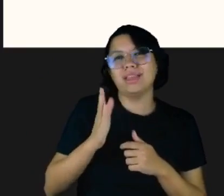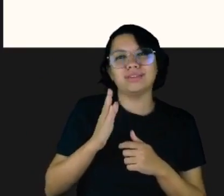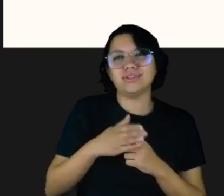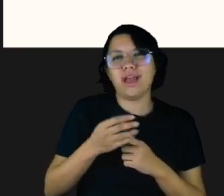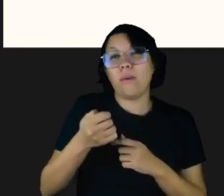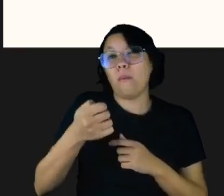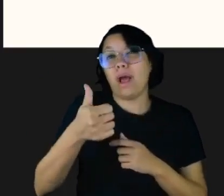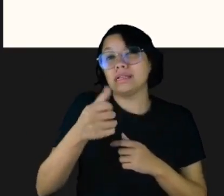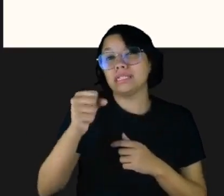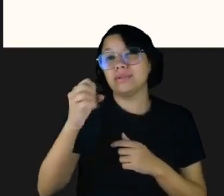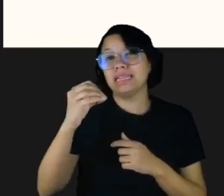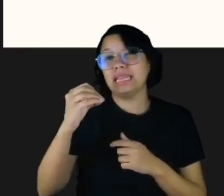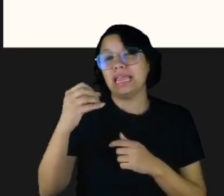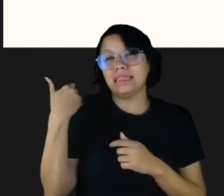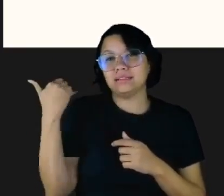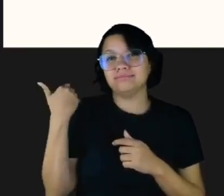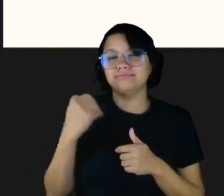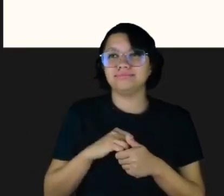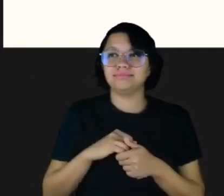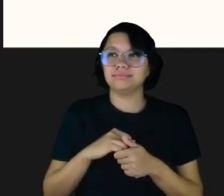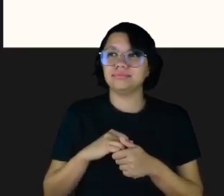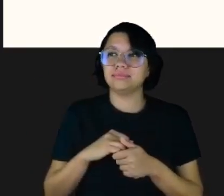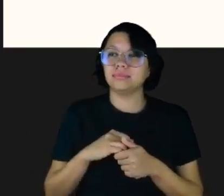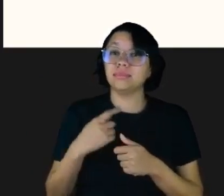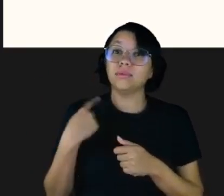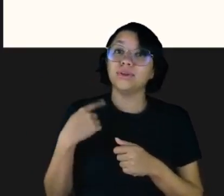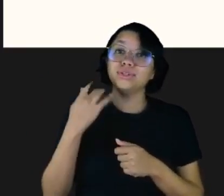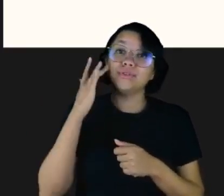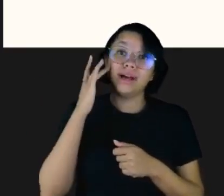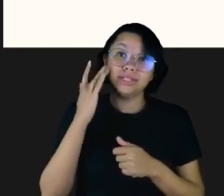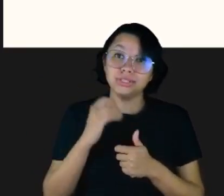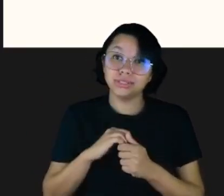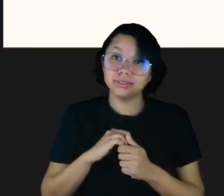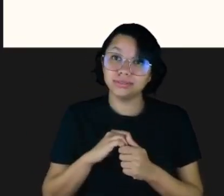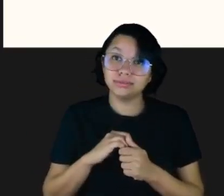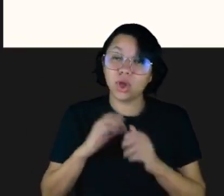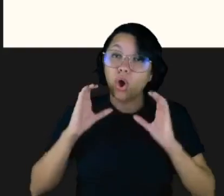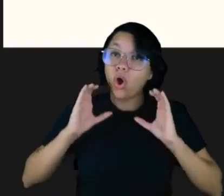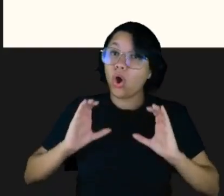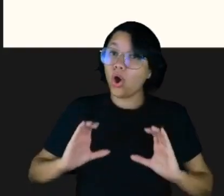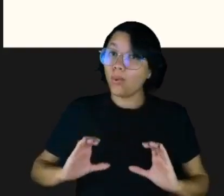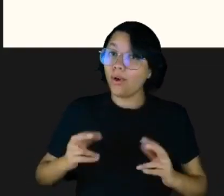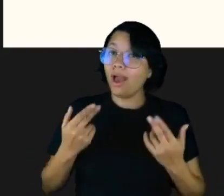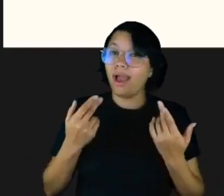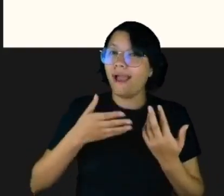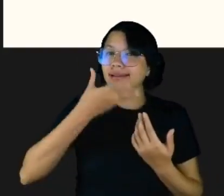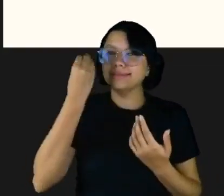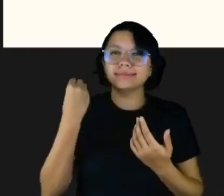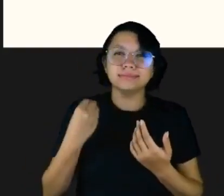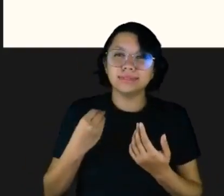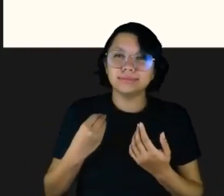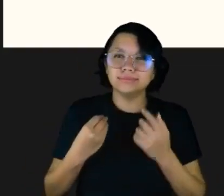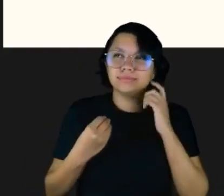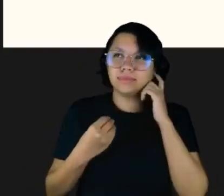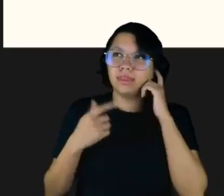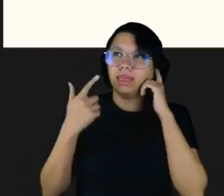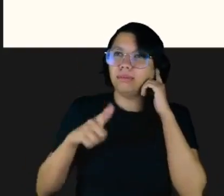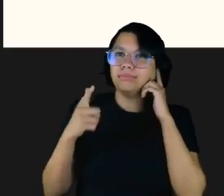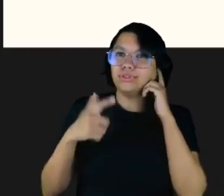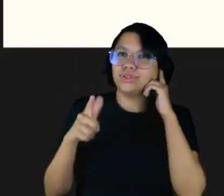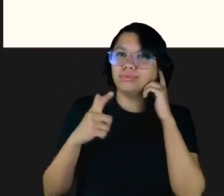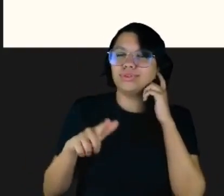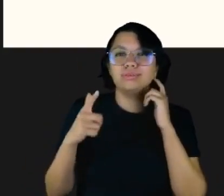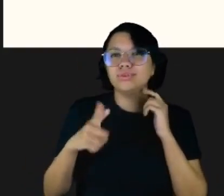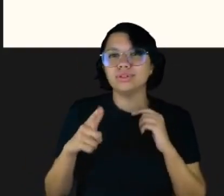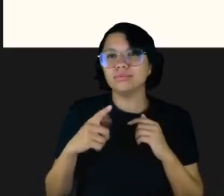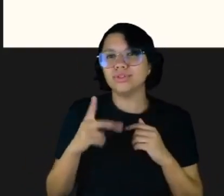quase 80 anos. Então, a gente vai achando que comportamentos como esquecimento, repetições,